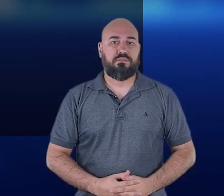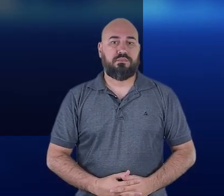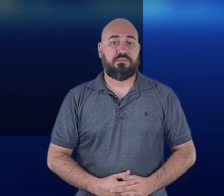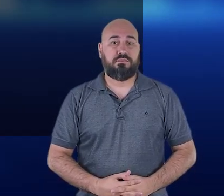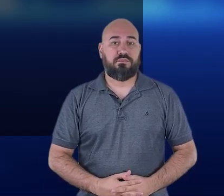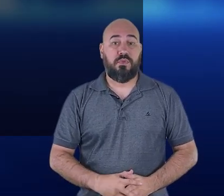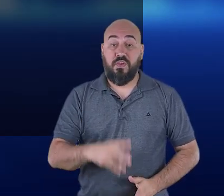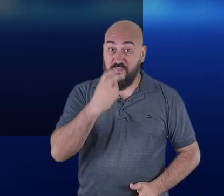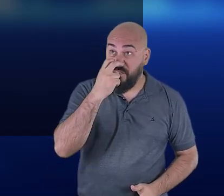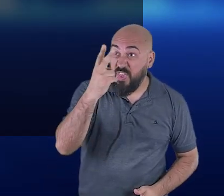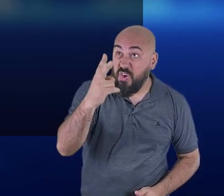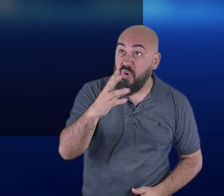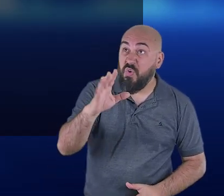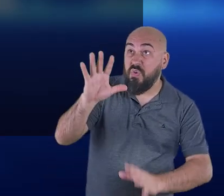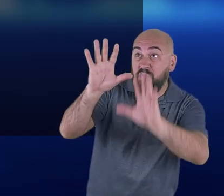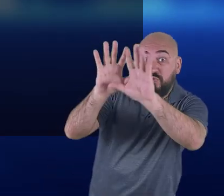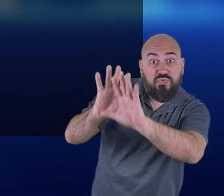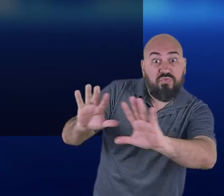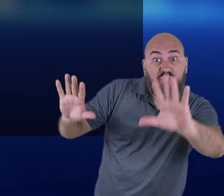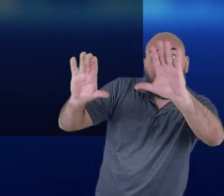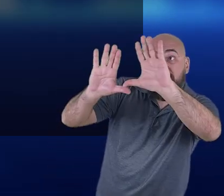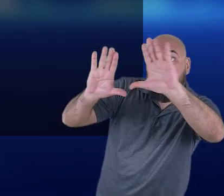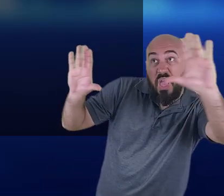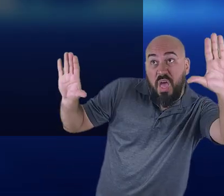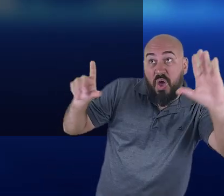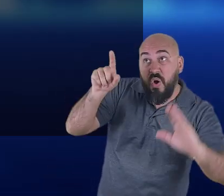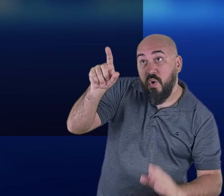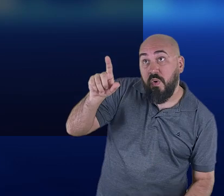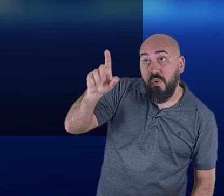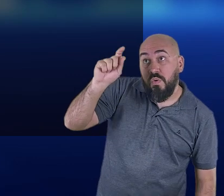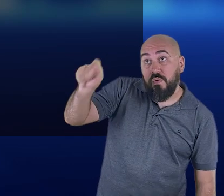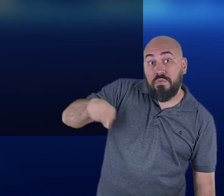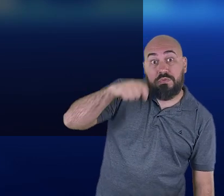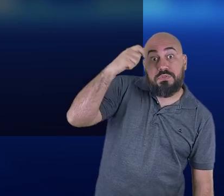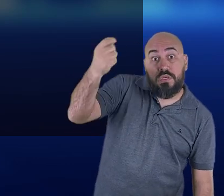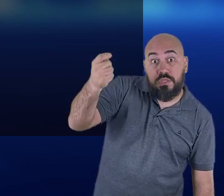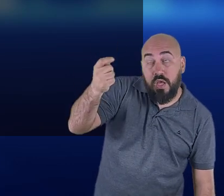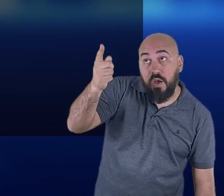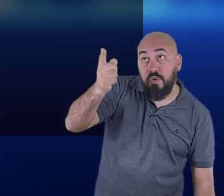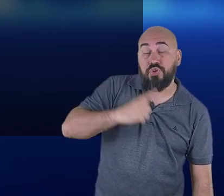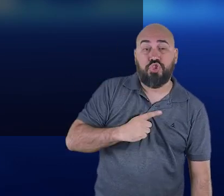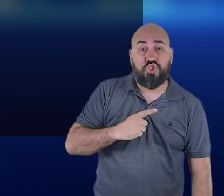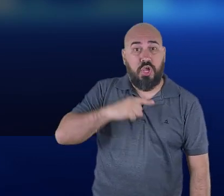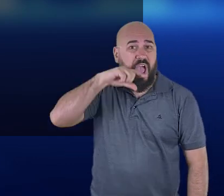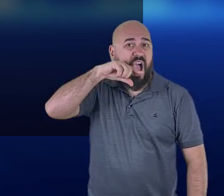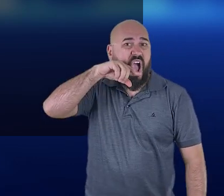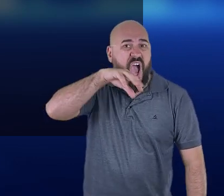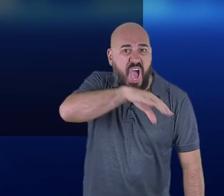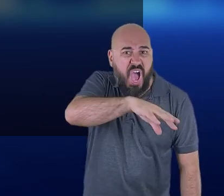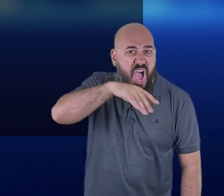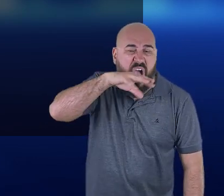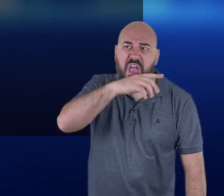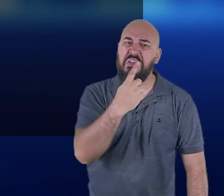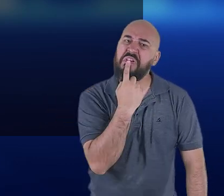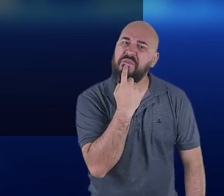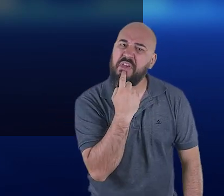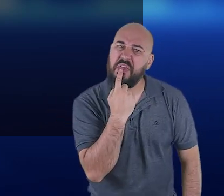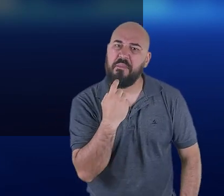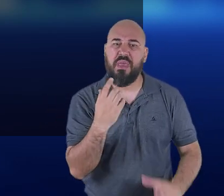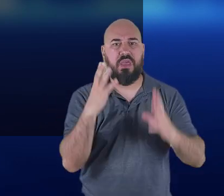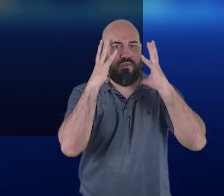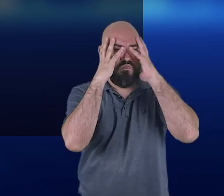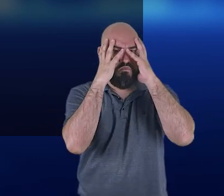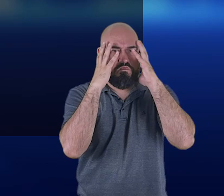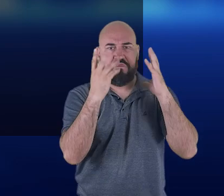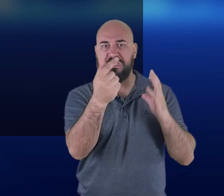também outro sinal no céu, e eis um dragão, grande, vermelho, com 7 cabeças,